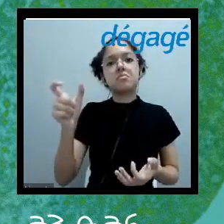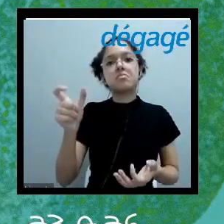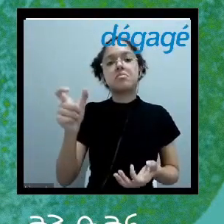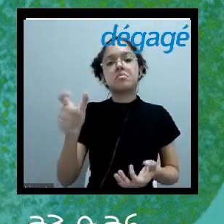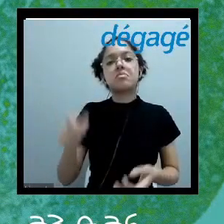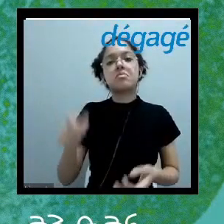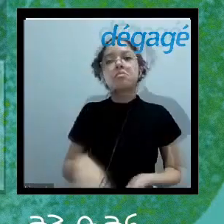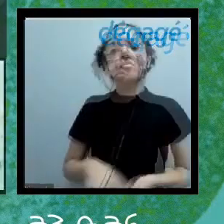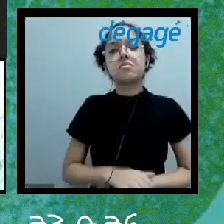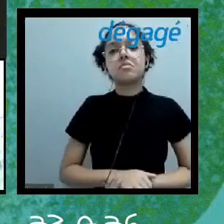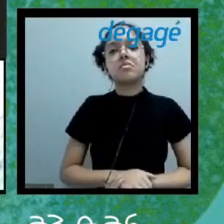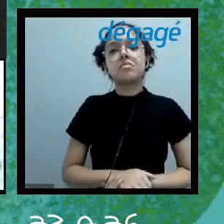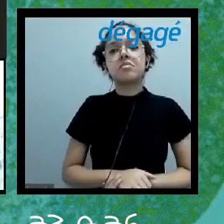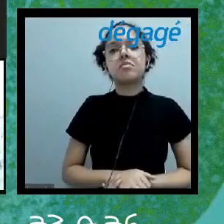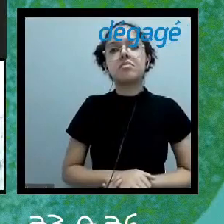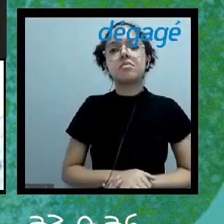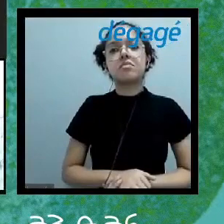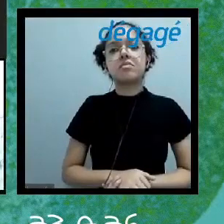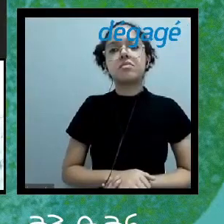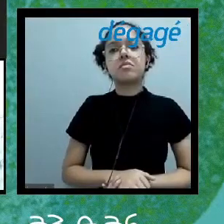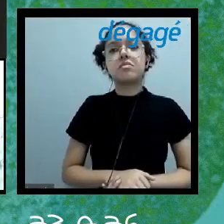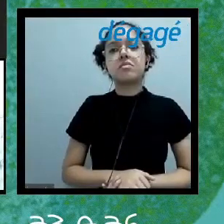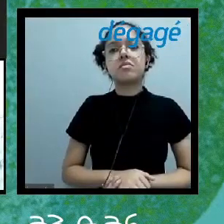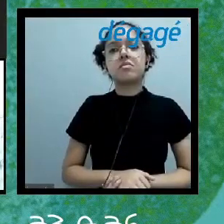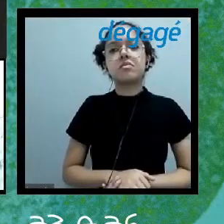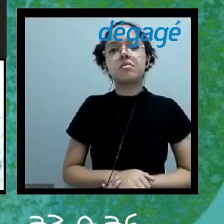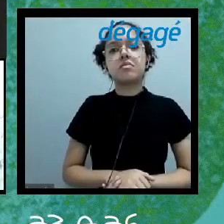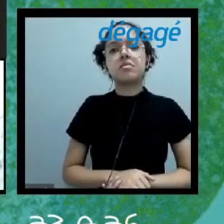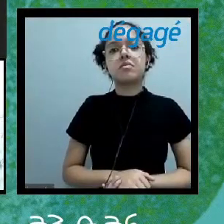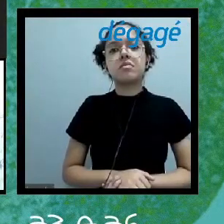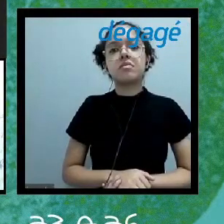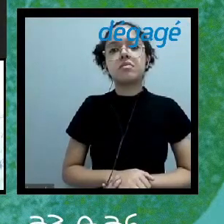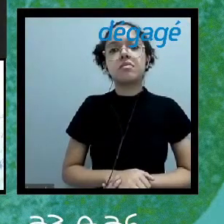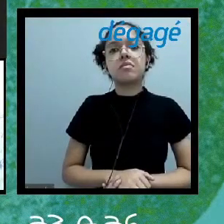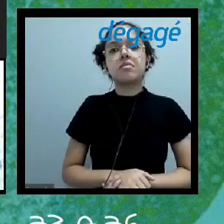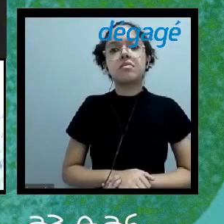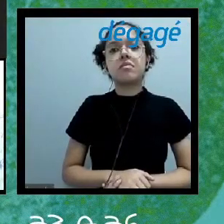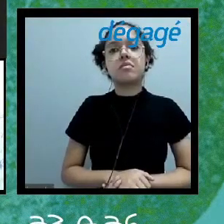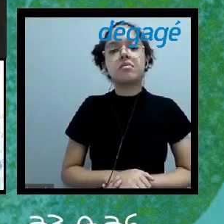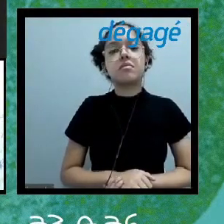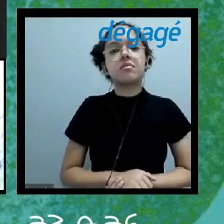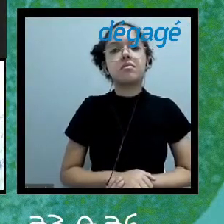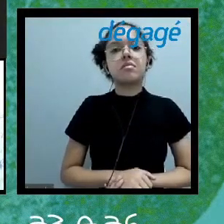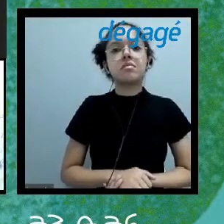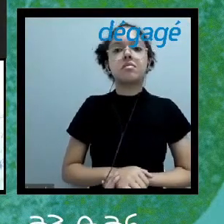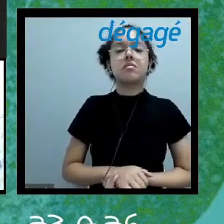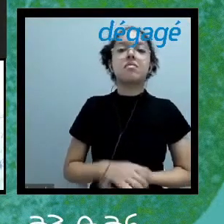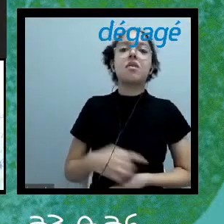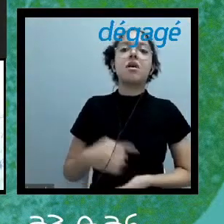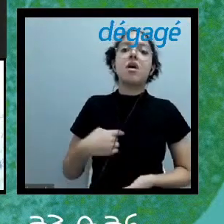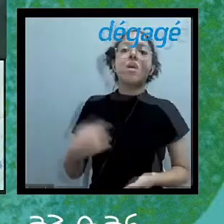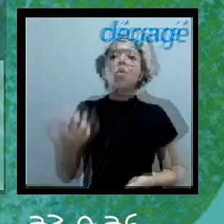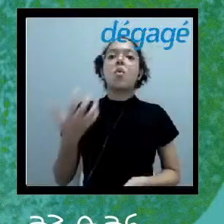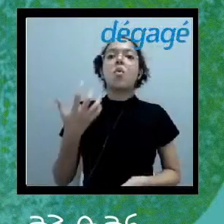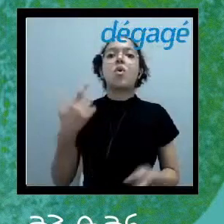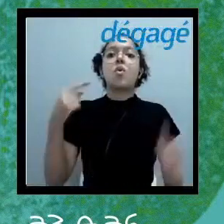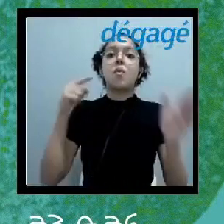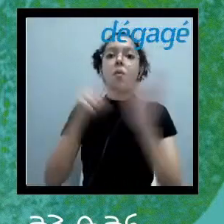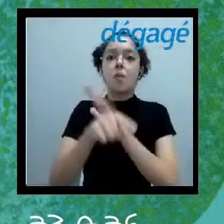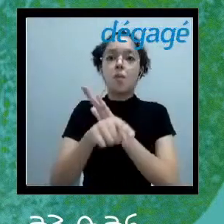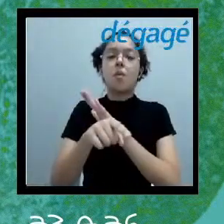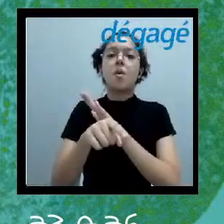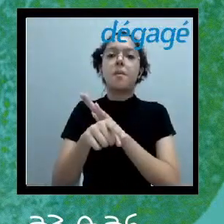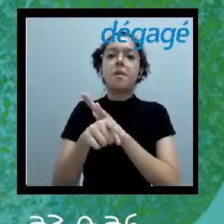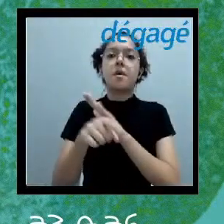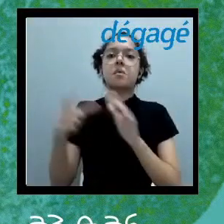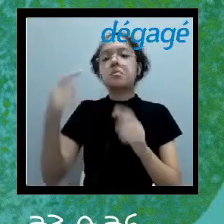E é isso. Legal, Fábio. Eu queria fazer uma pergunta, não sei se vem mais perguntas